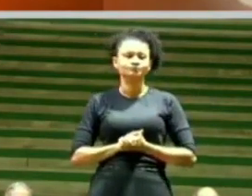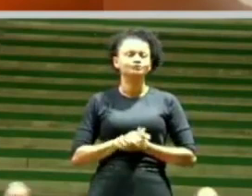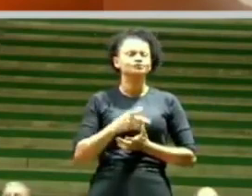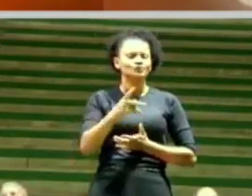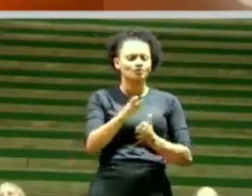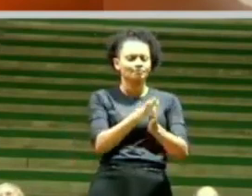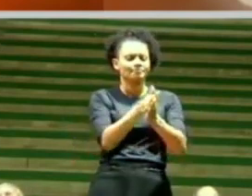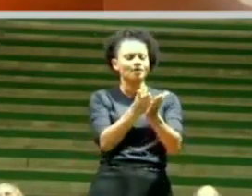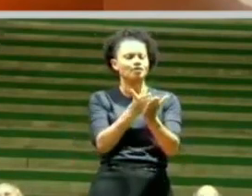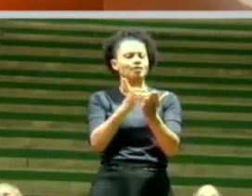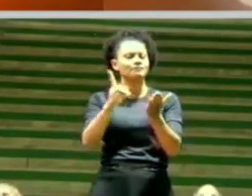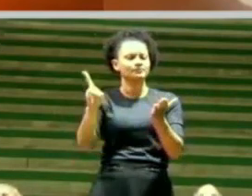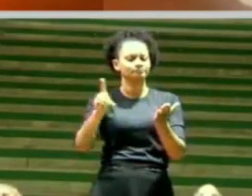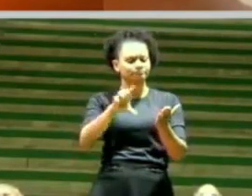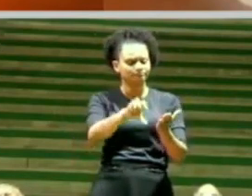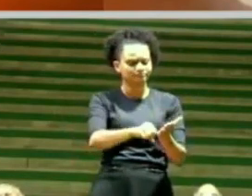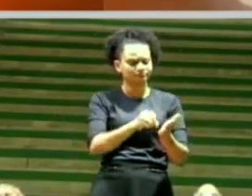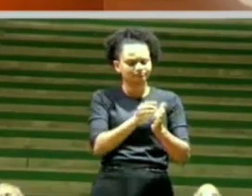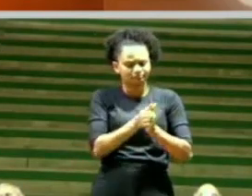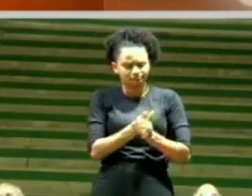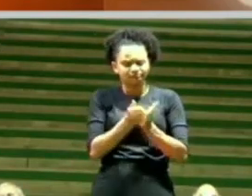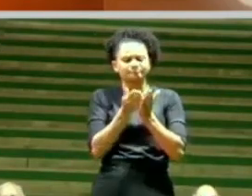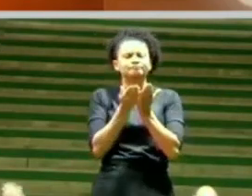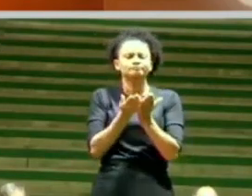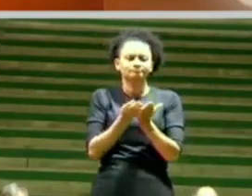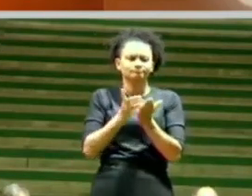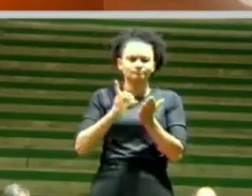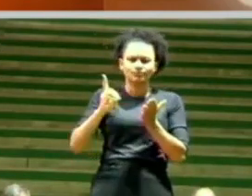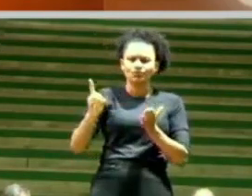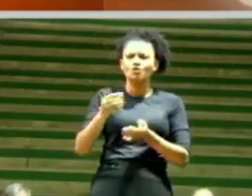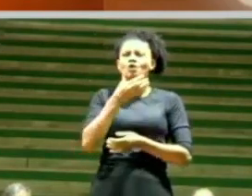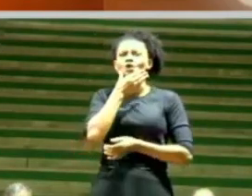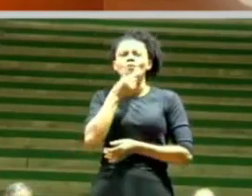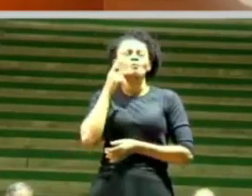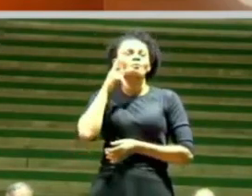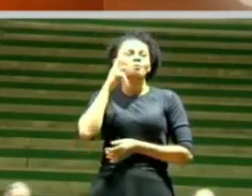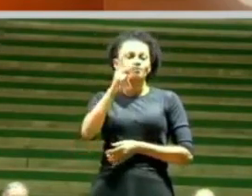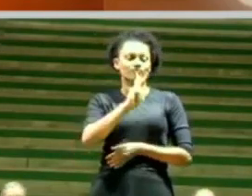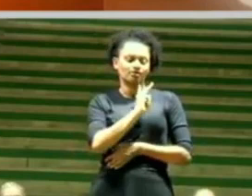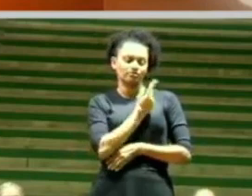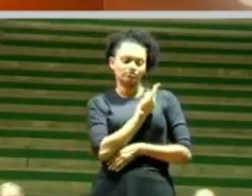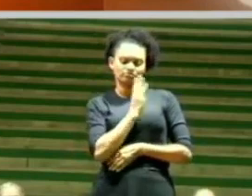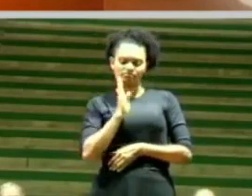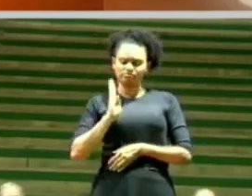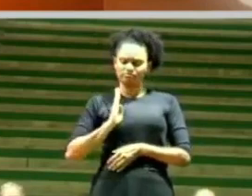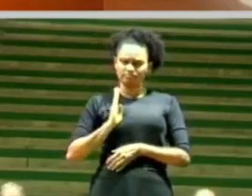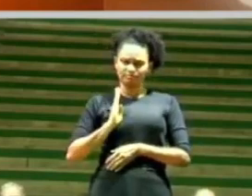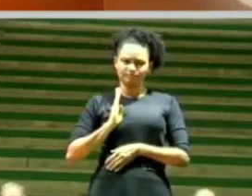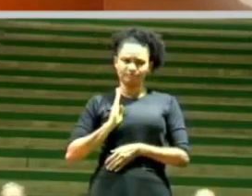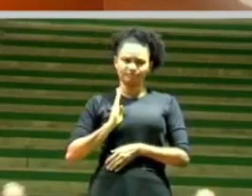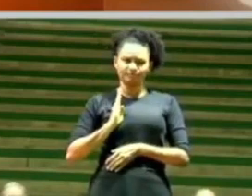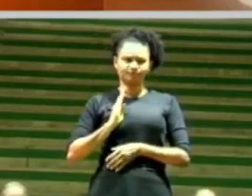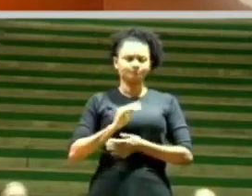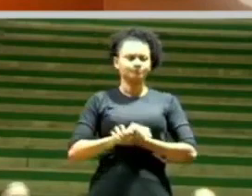sua Bíblia no livro do profeta Abacuque.